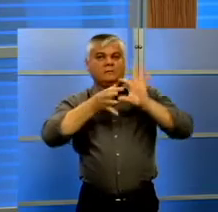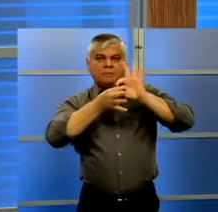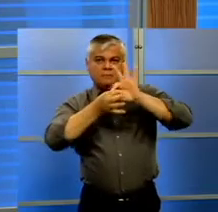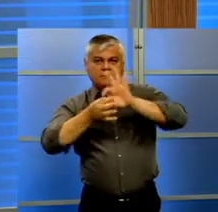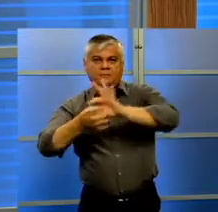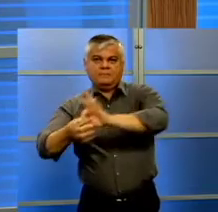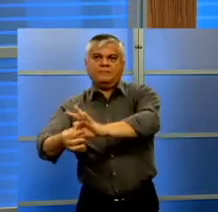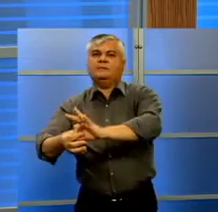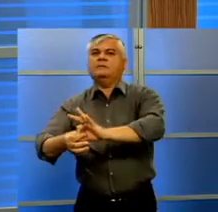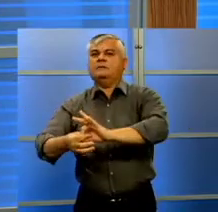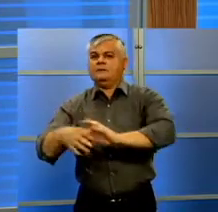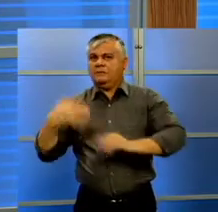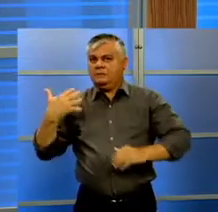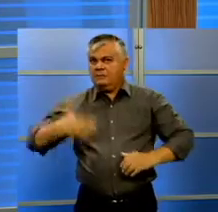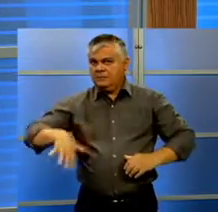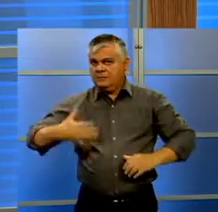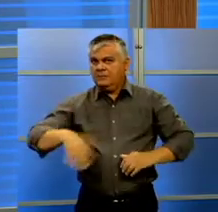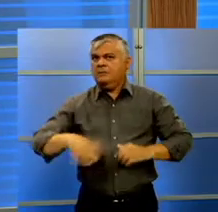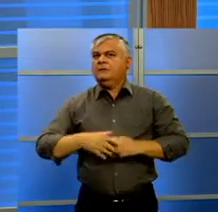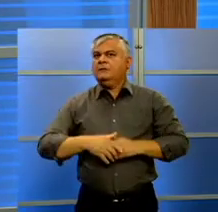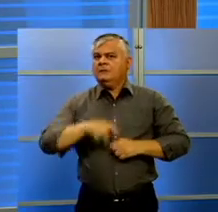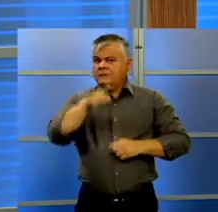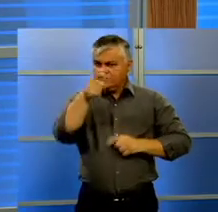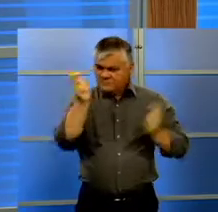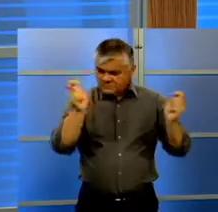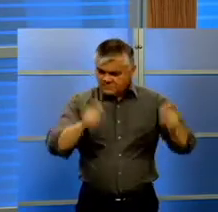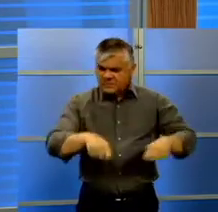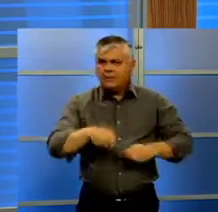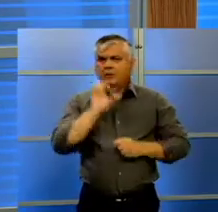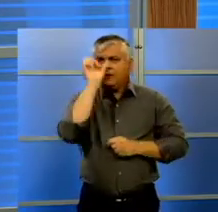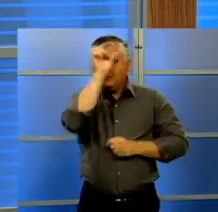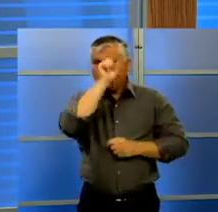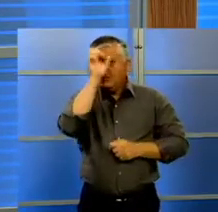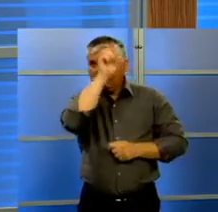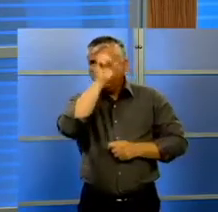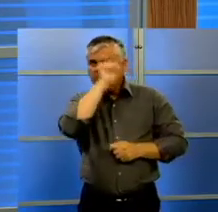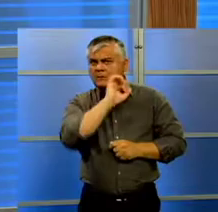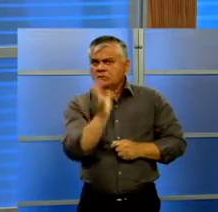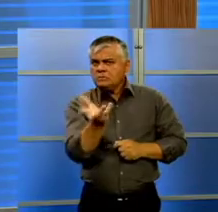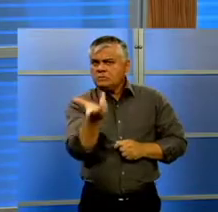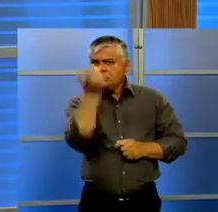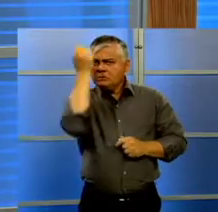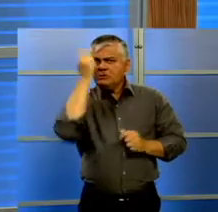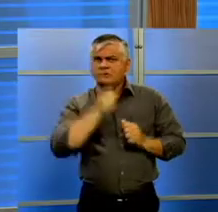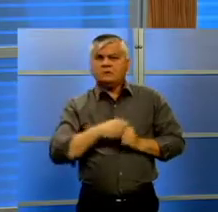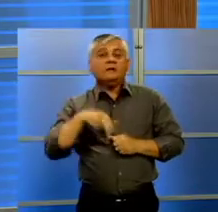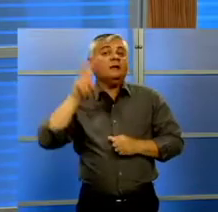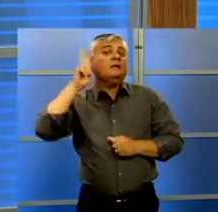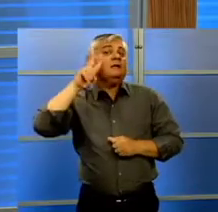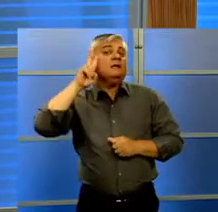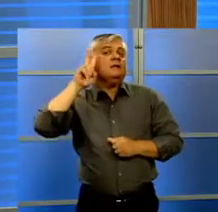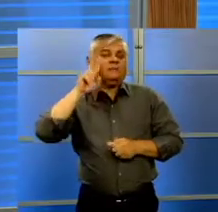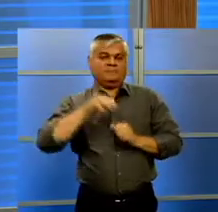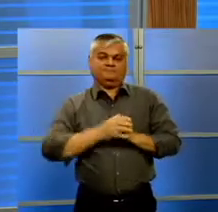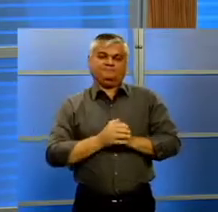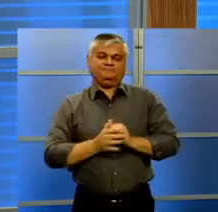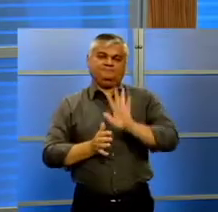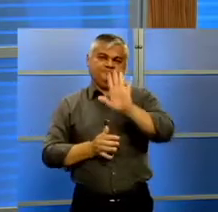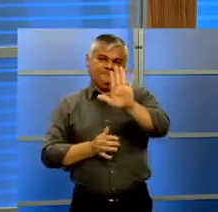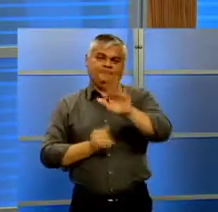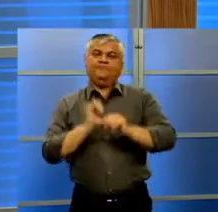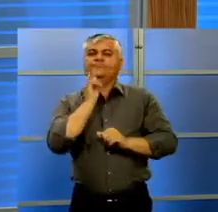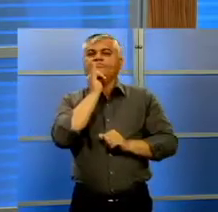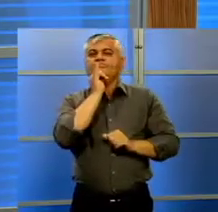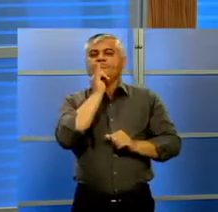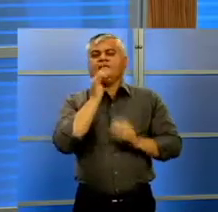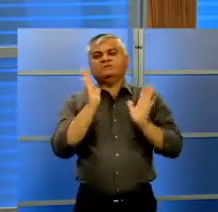contexto? Vamos lá, você pode aprender com eficiência. Vamos lembrar alguns sinais. Um exemplo que o